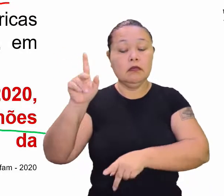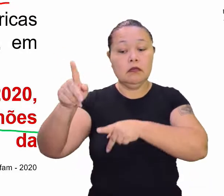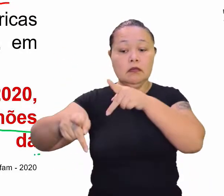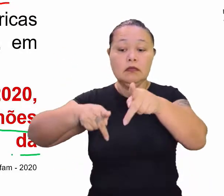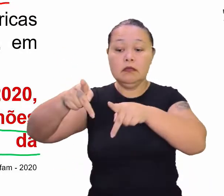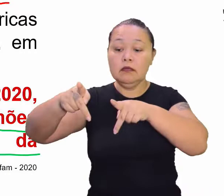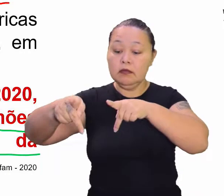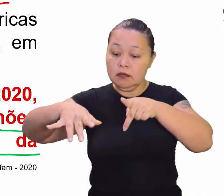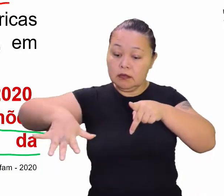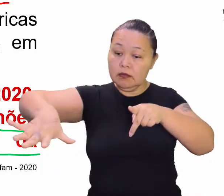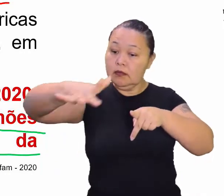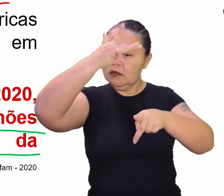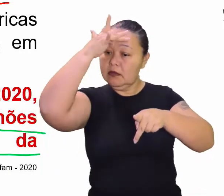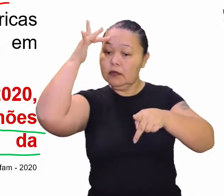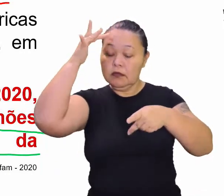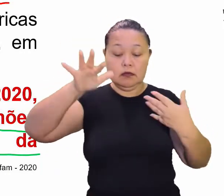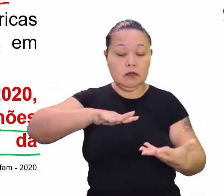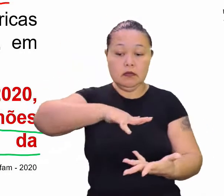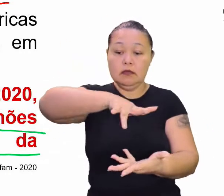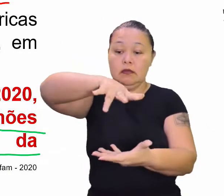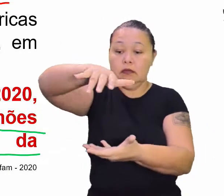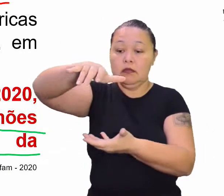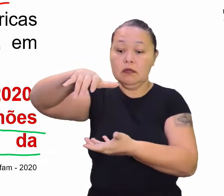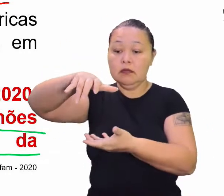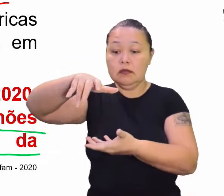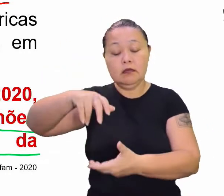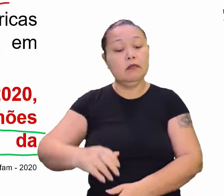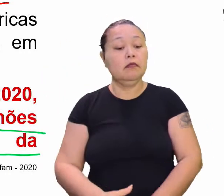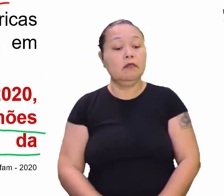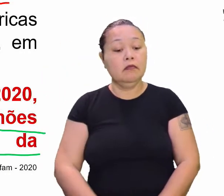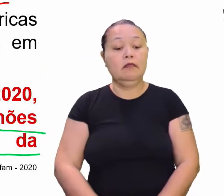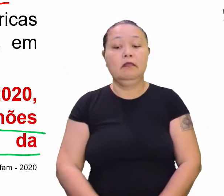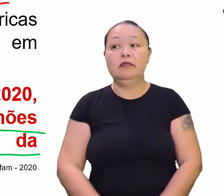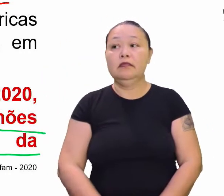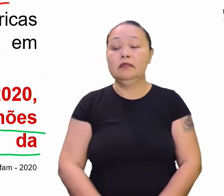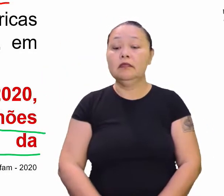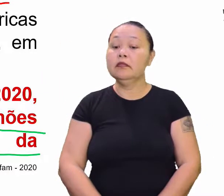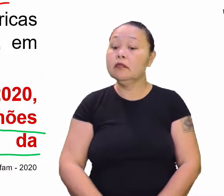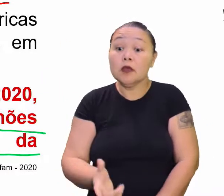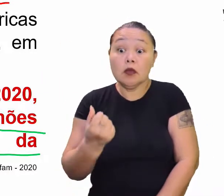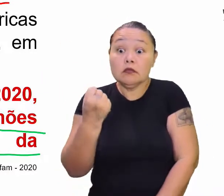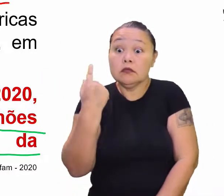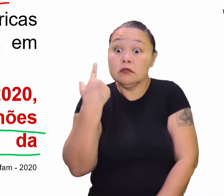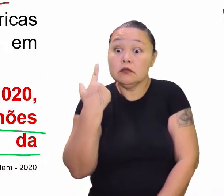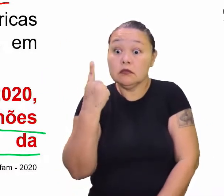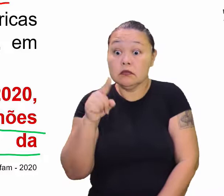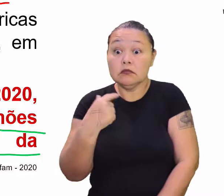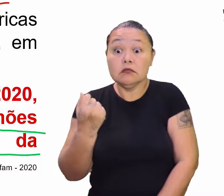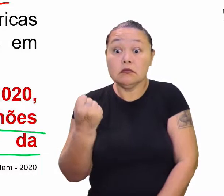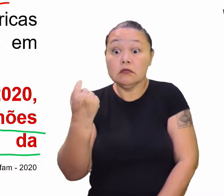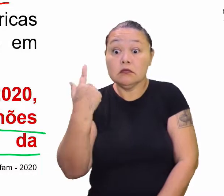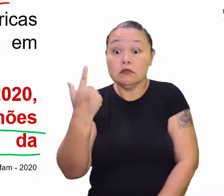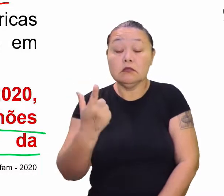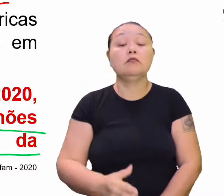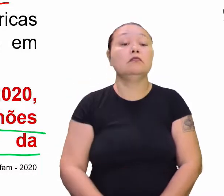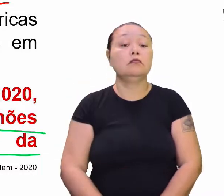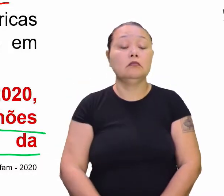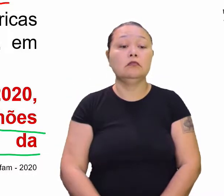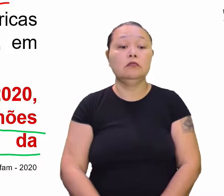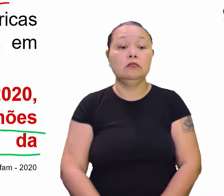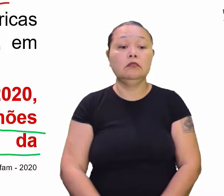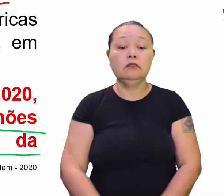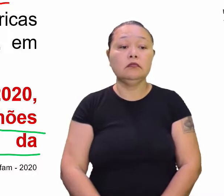60% da população do planeta Terra. É um absurdo, né? Isso O que mesmo. você acha? Absurdo